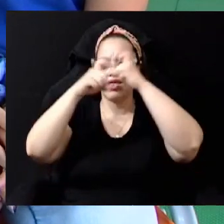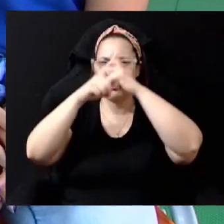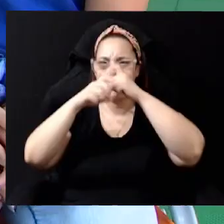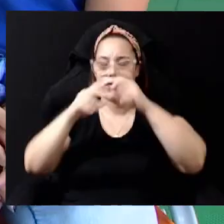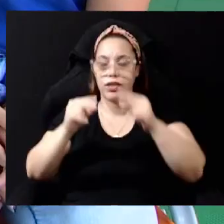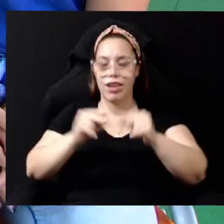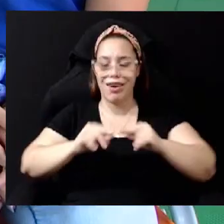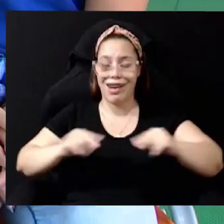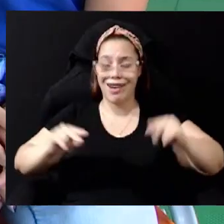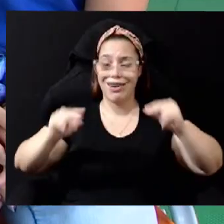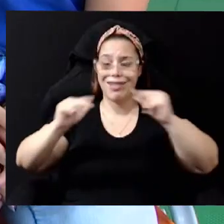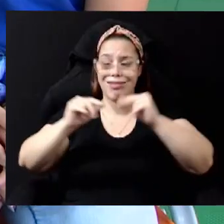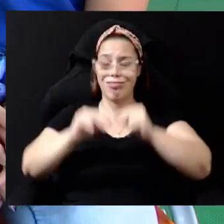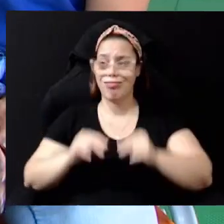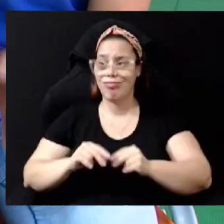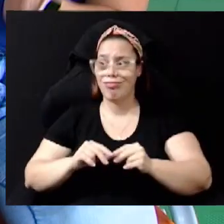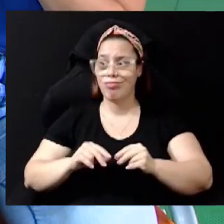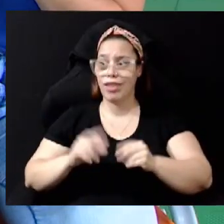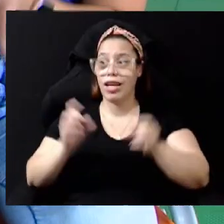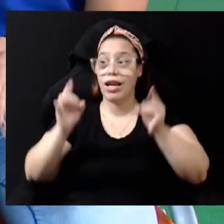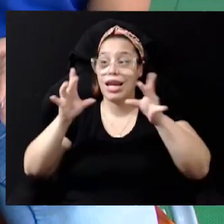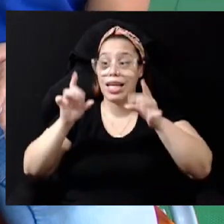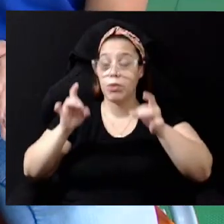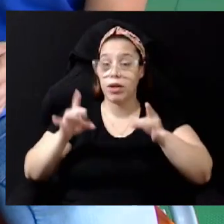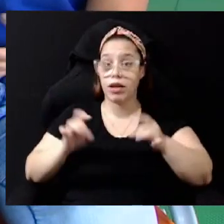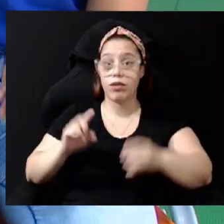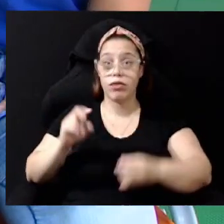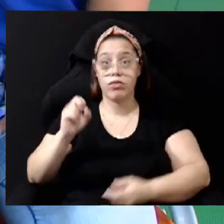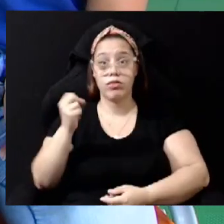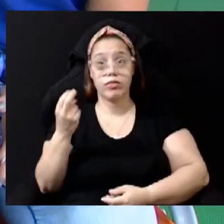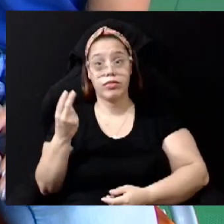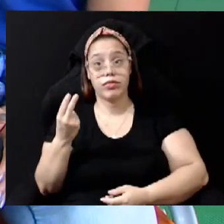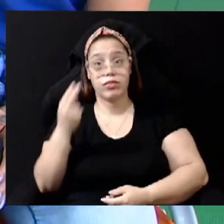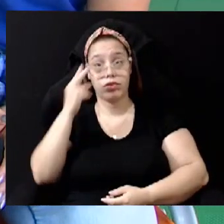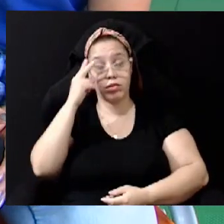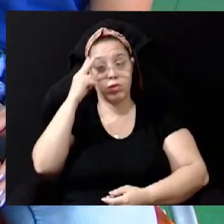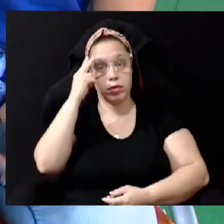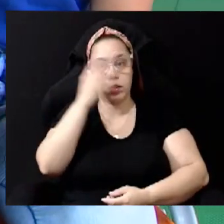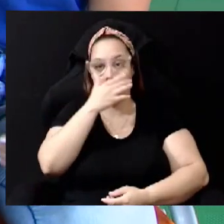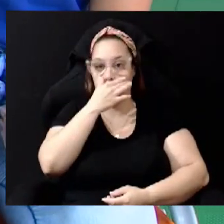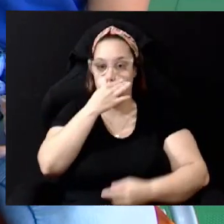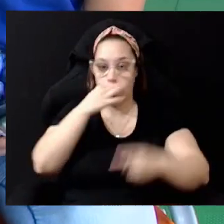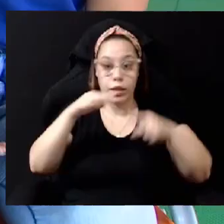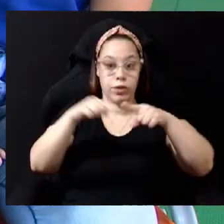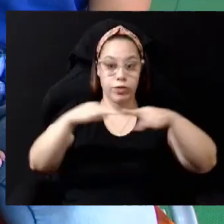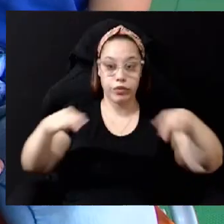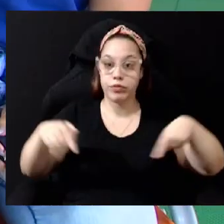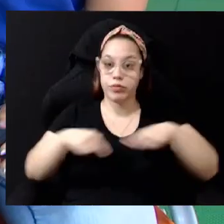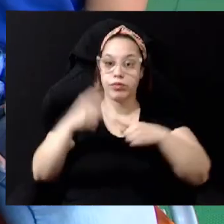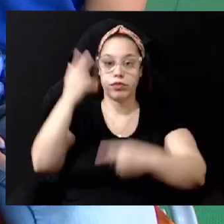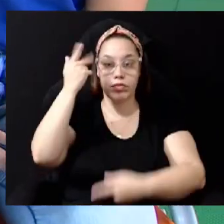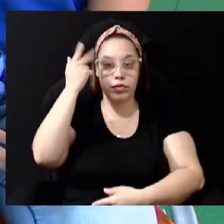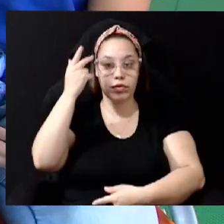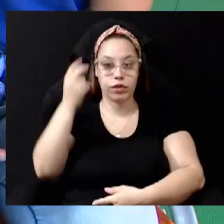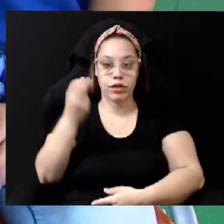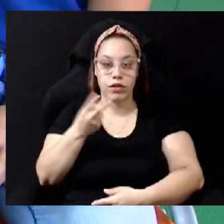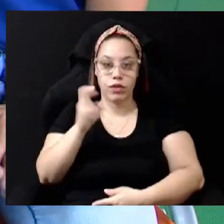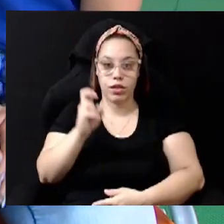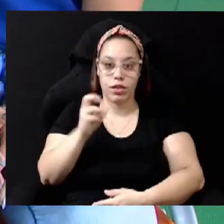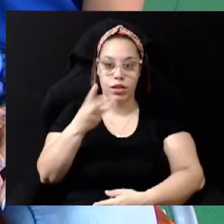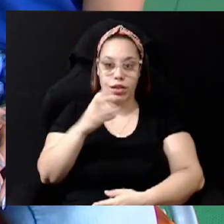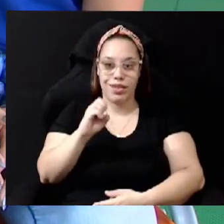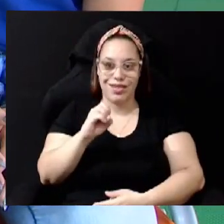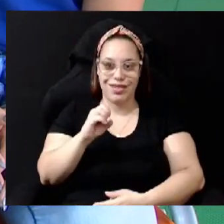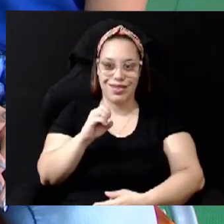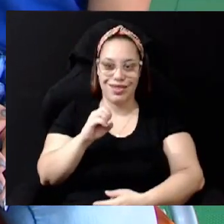difícil por conta da areia, né? Porque tem que ter um lugar específico e outra. Nós temos nossas salas, normalmente, tem de 25 a